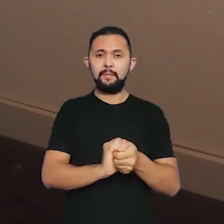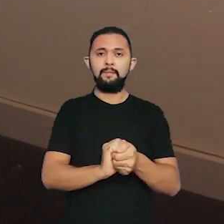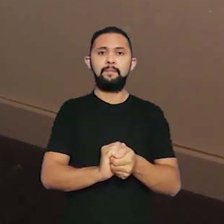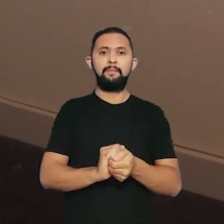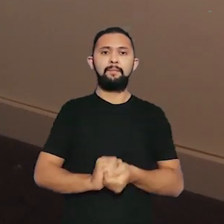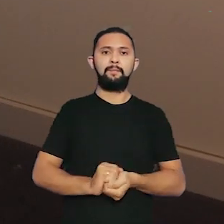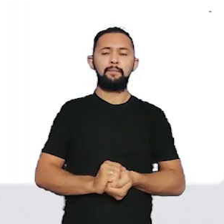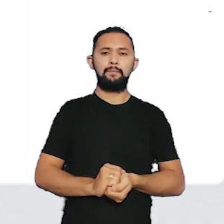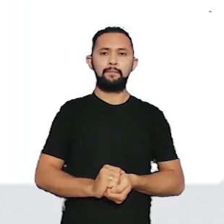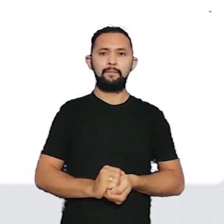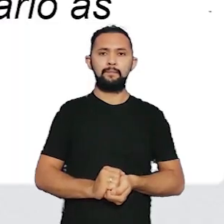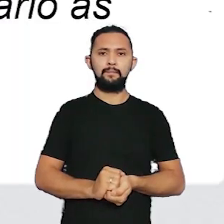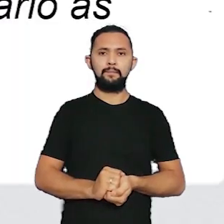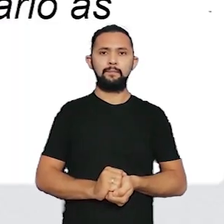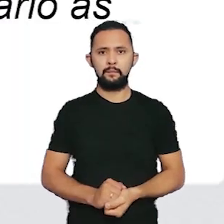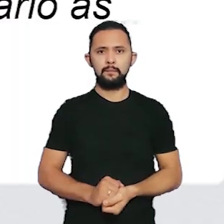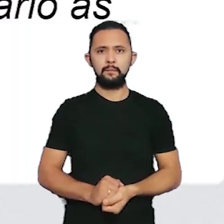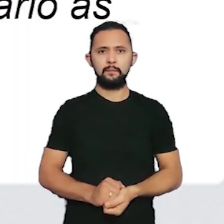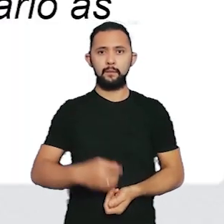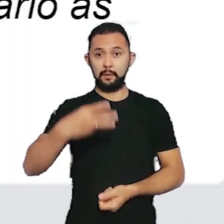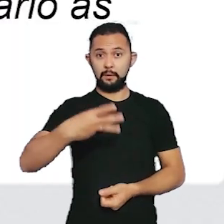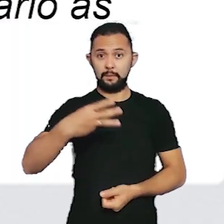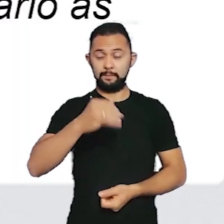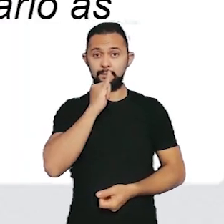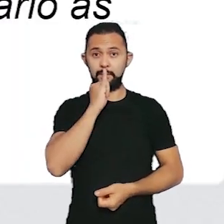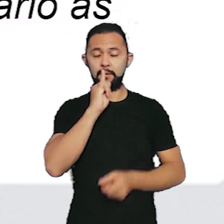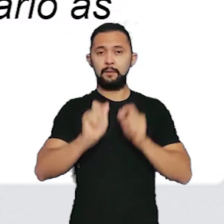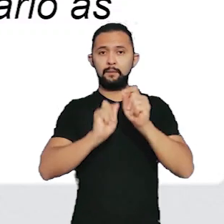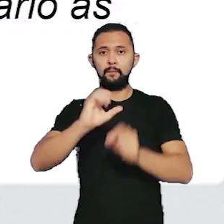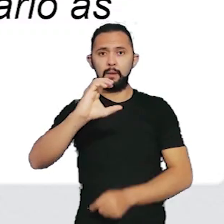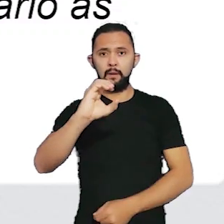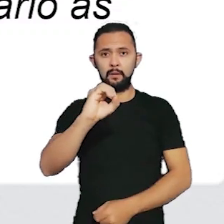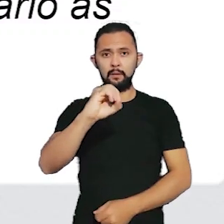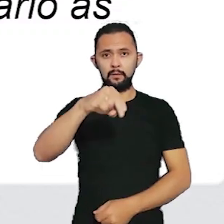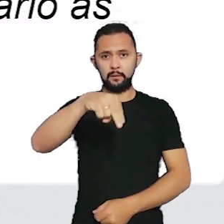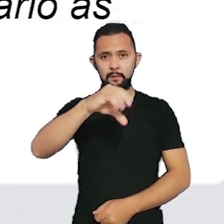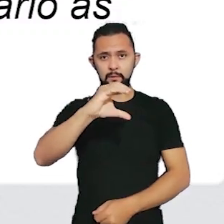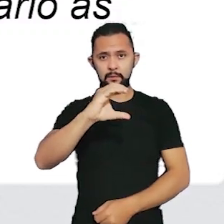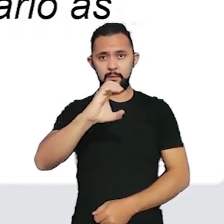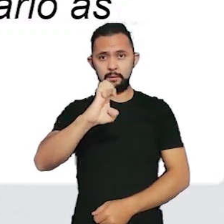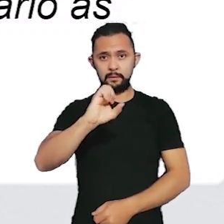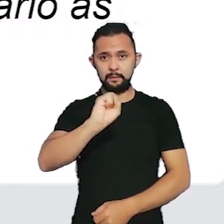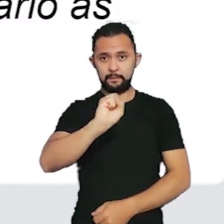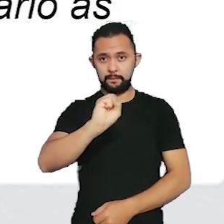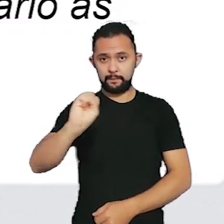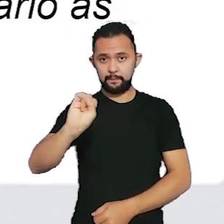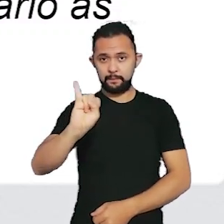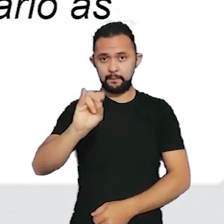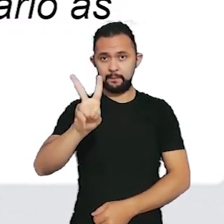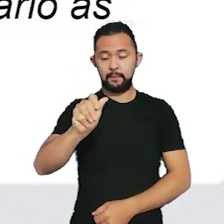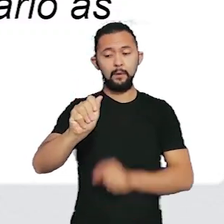oração subordinada. Terceiro exemplo é a concessiva. A concessiva vai te trazer uma ideia